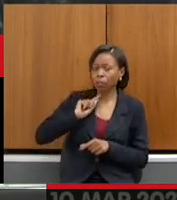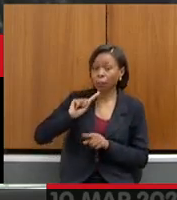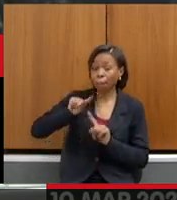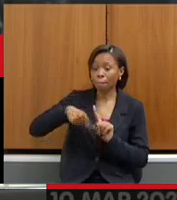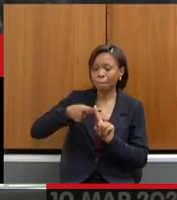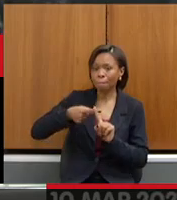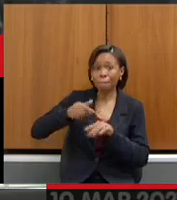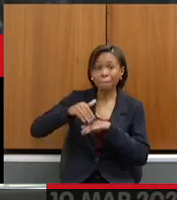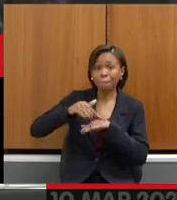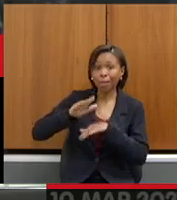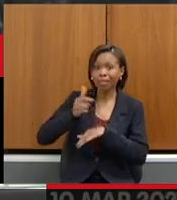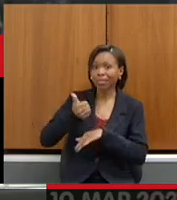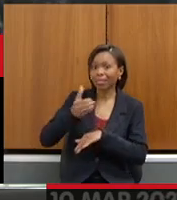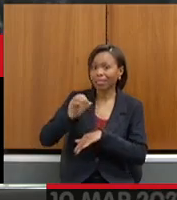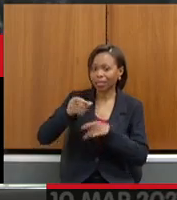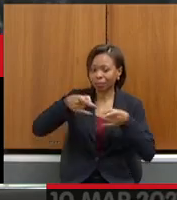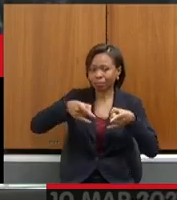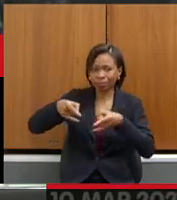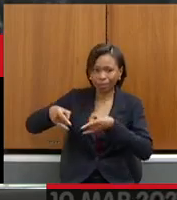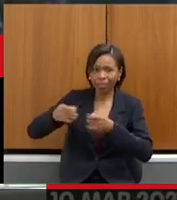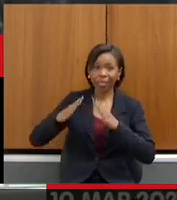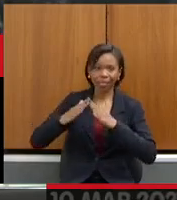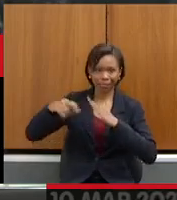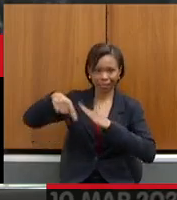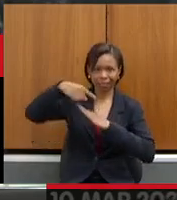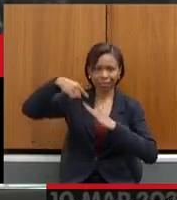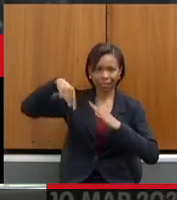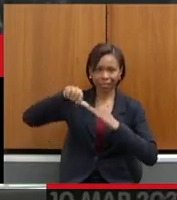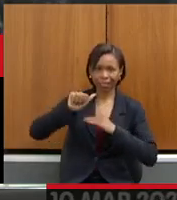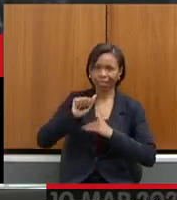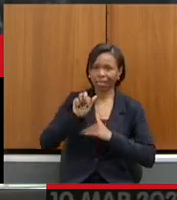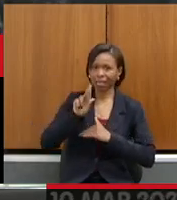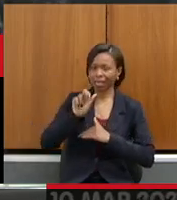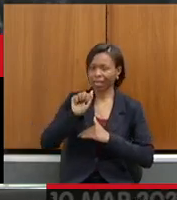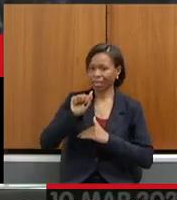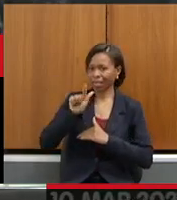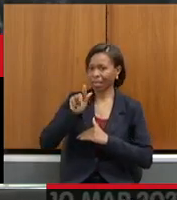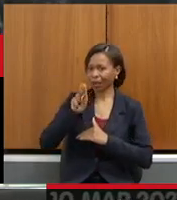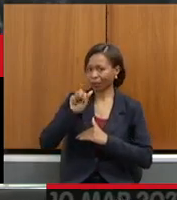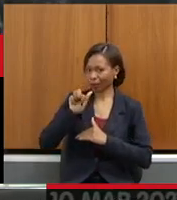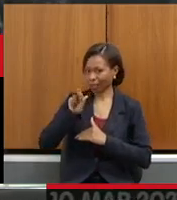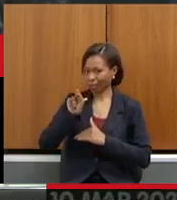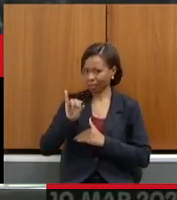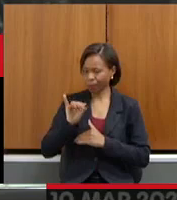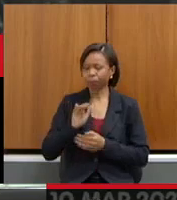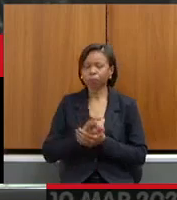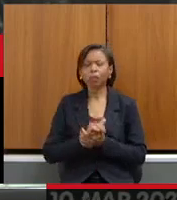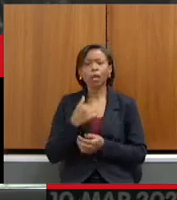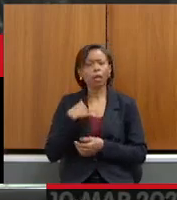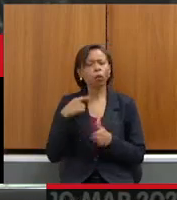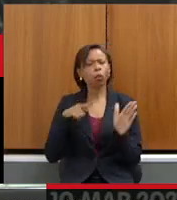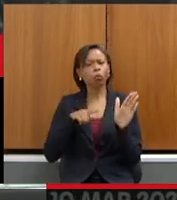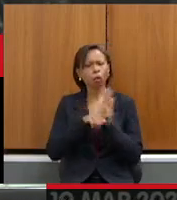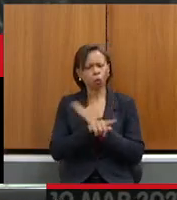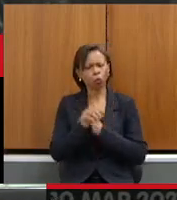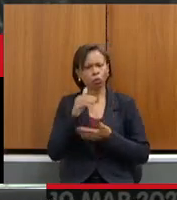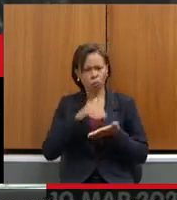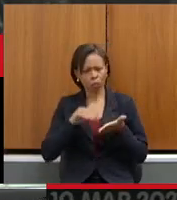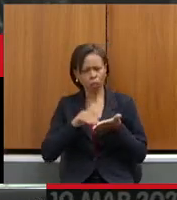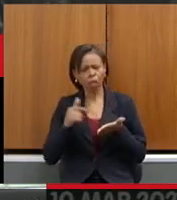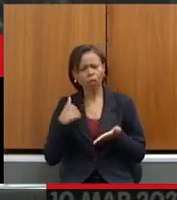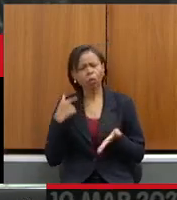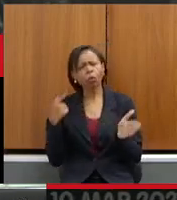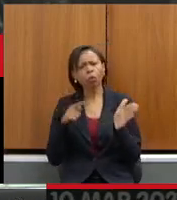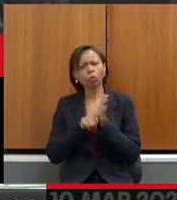de Araguari para atender toda a nossa região a minha pergunta Secretário é a seguinte